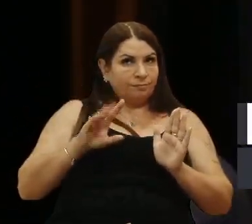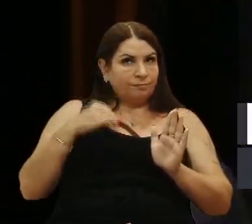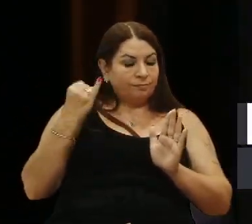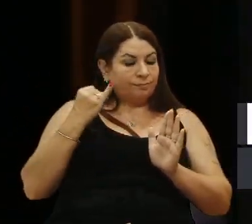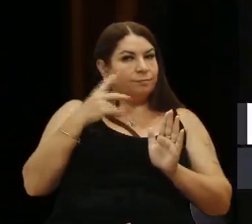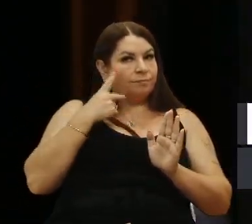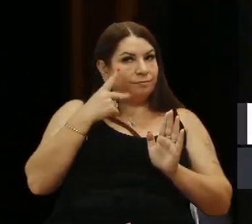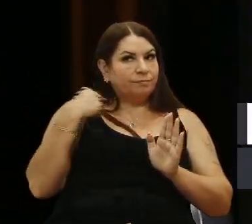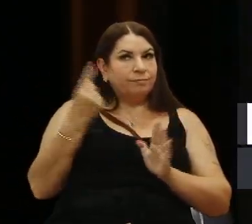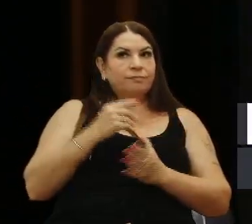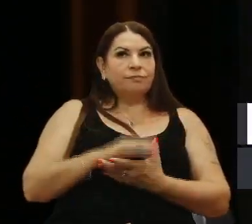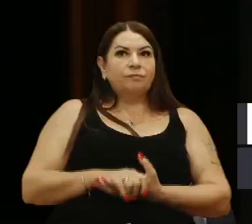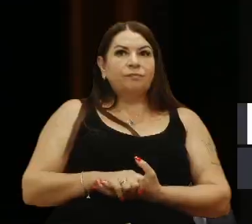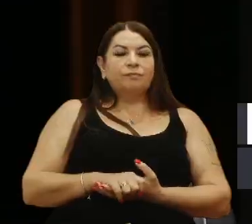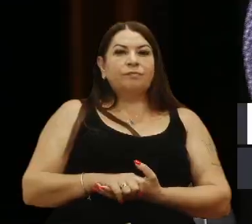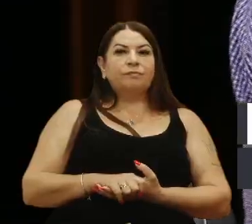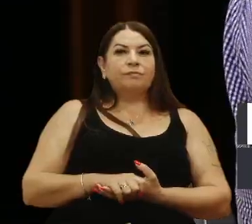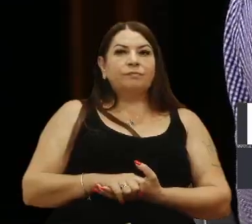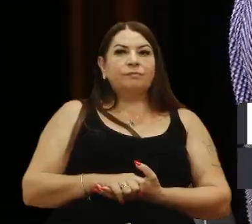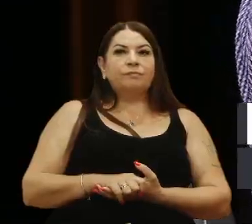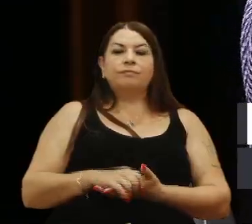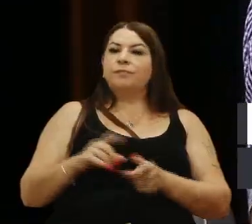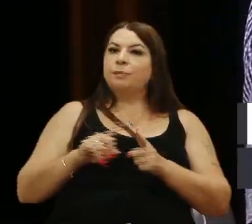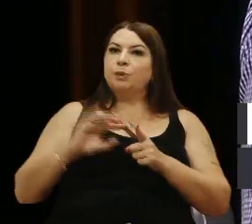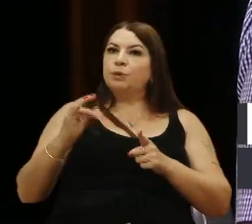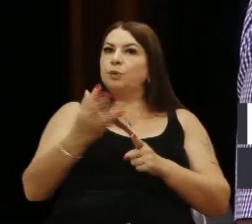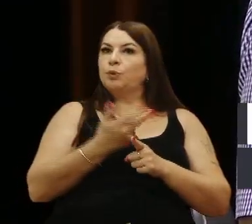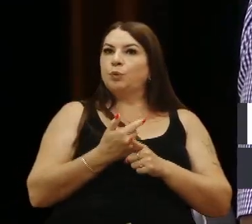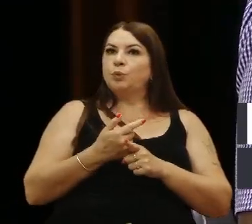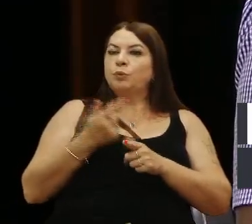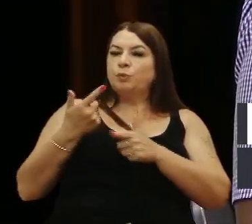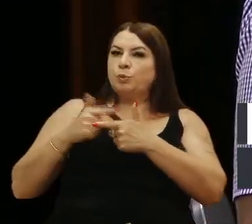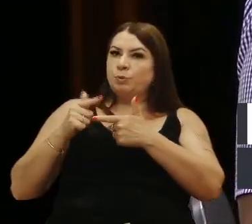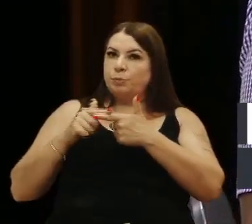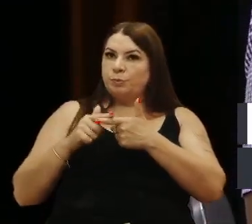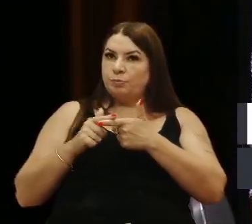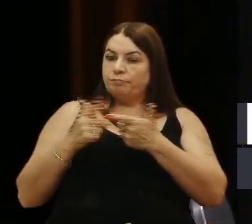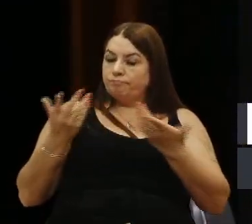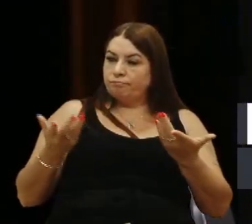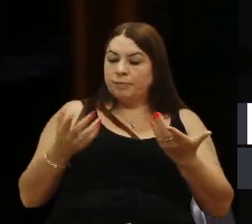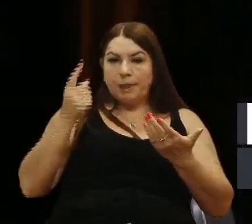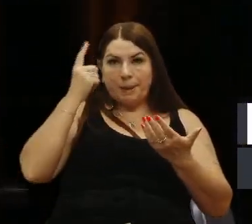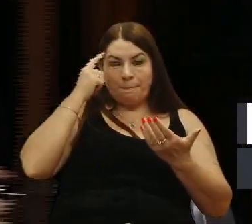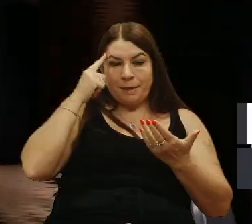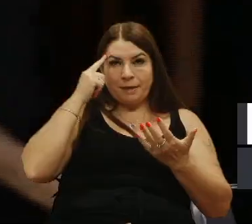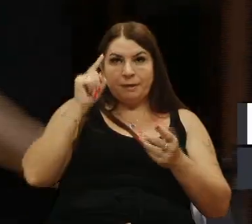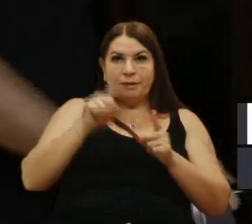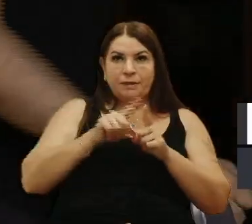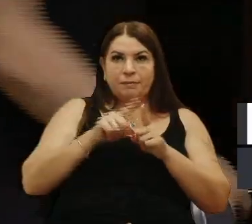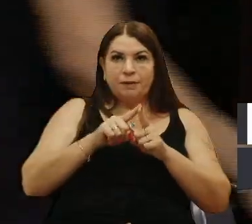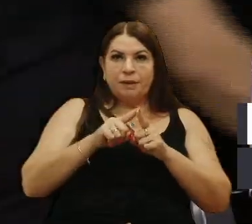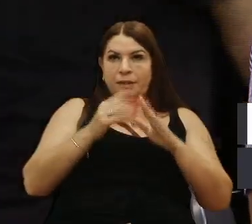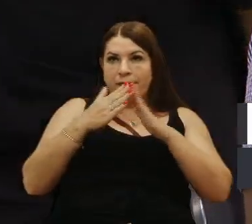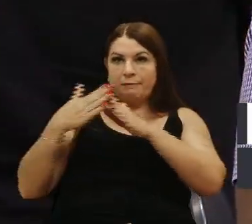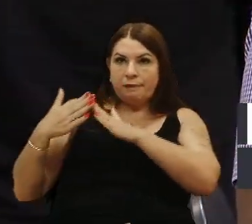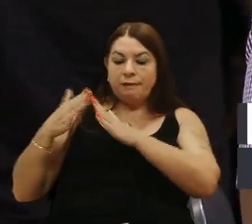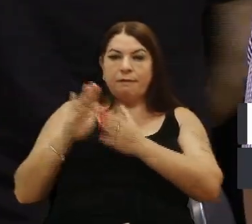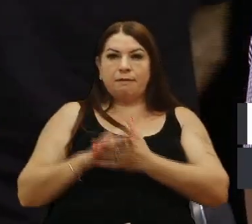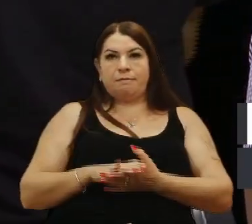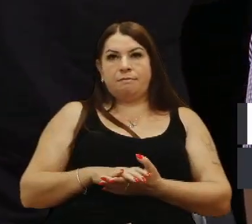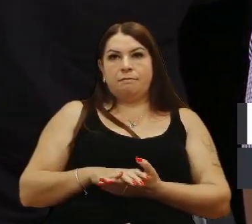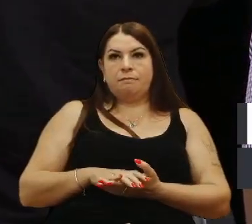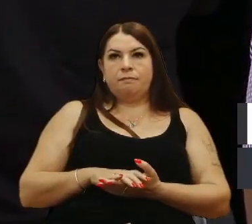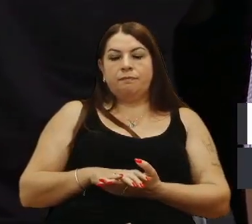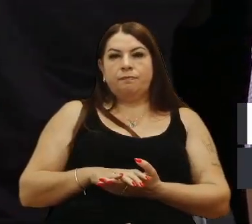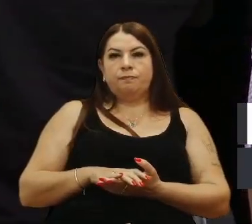importante nós a lembrarmos. Além de todos os outros problemas, se nós pensarmos na questão da habitação, se